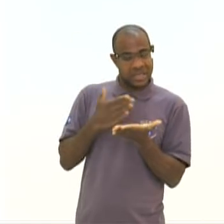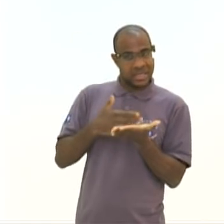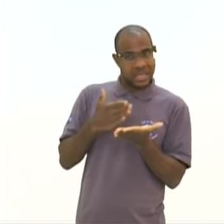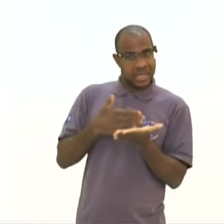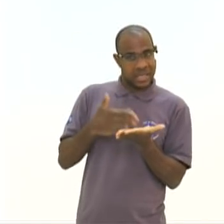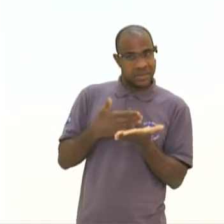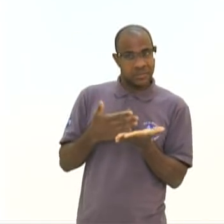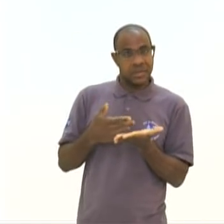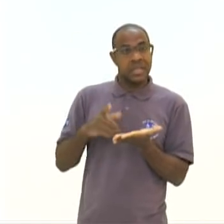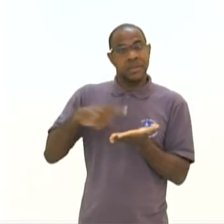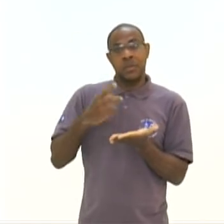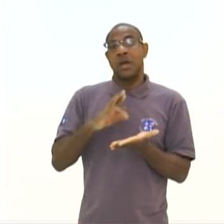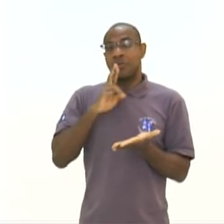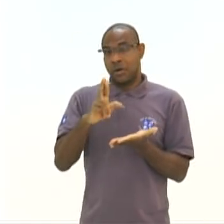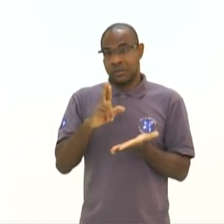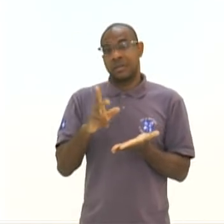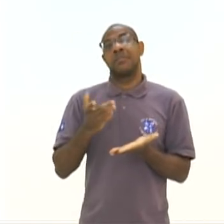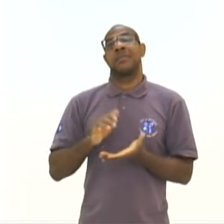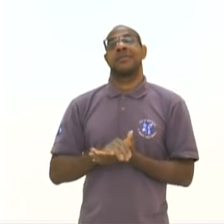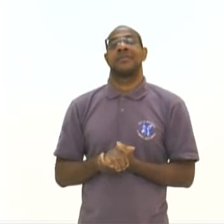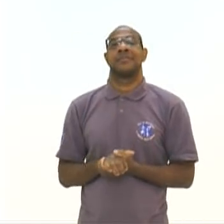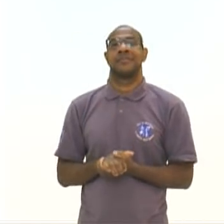daqui a pouco eu volto para ver se você acertou.